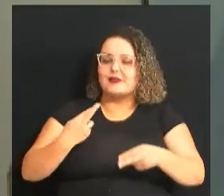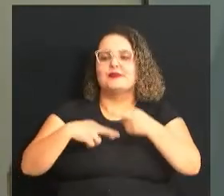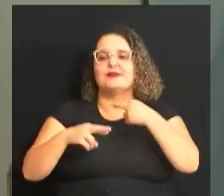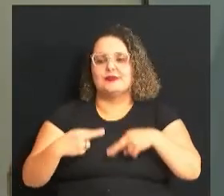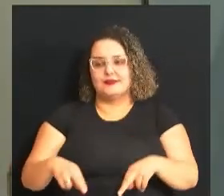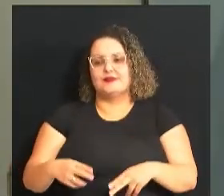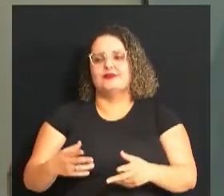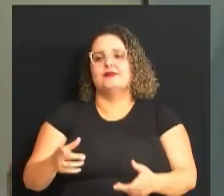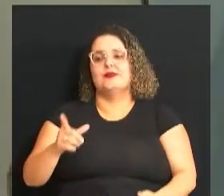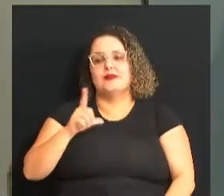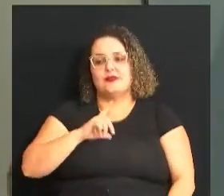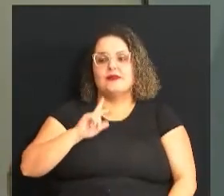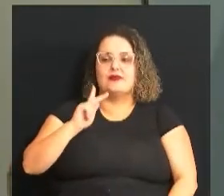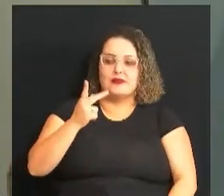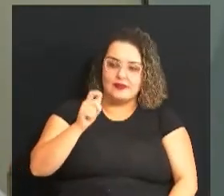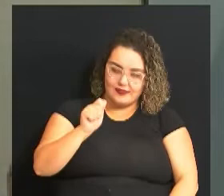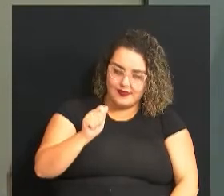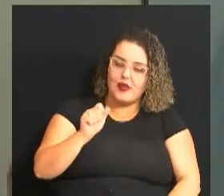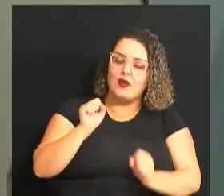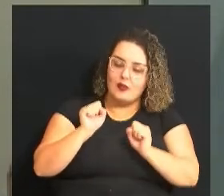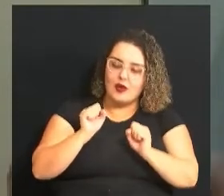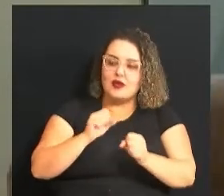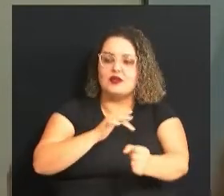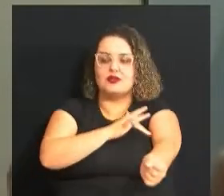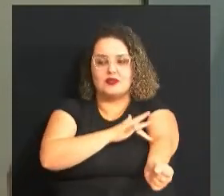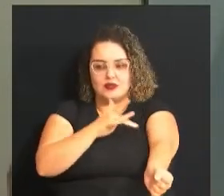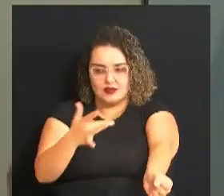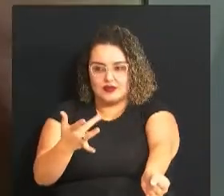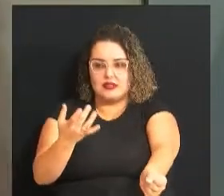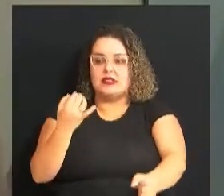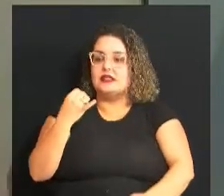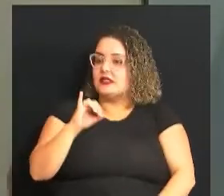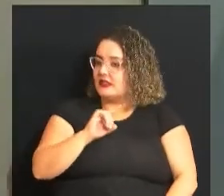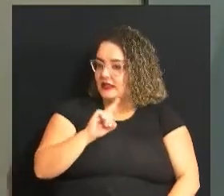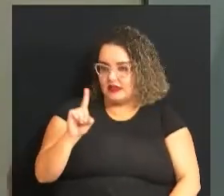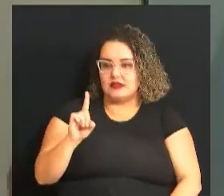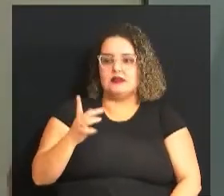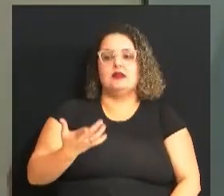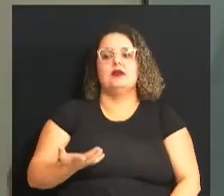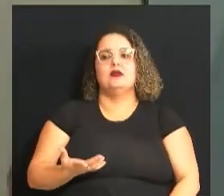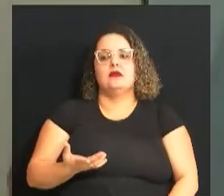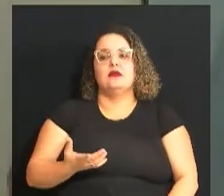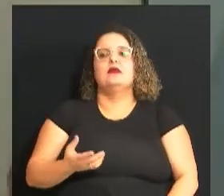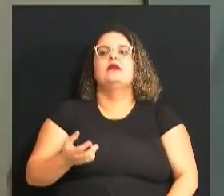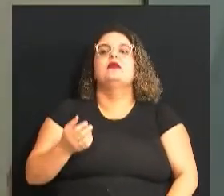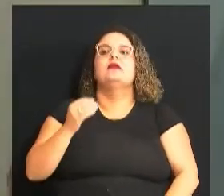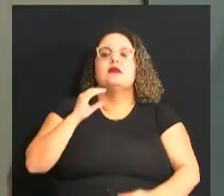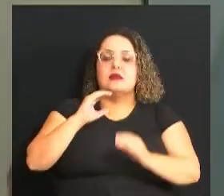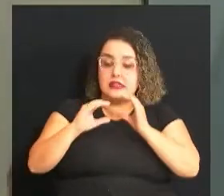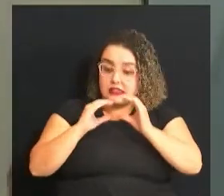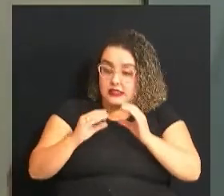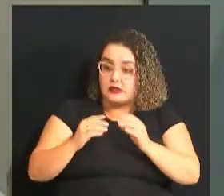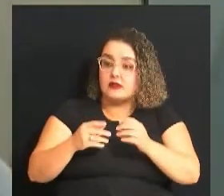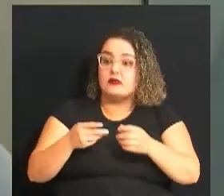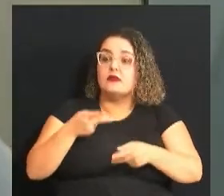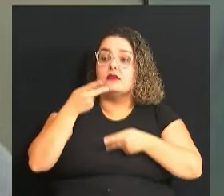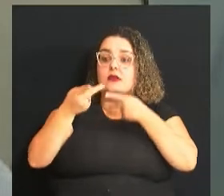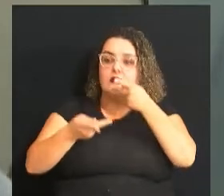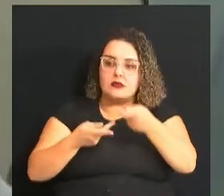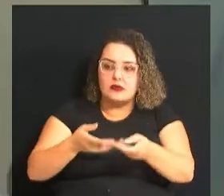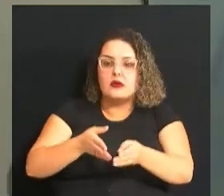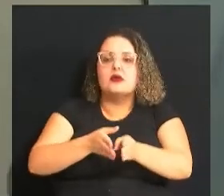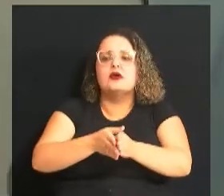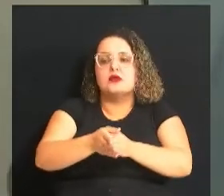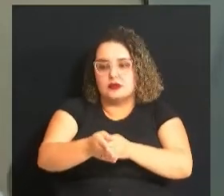teve uma hepatite A, pode doar. E se por acaso não foi, você vai ser comunicada e vão te orientar